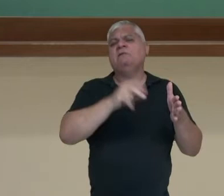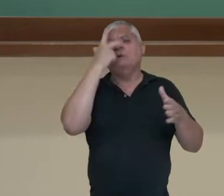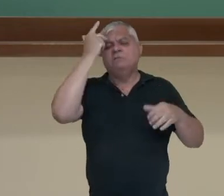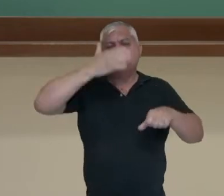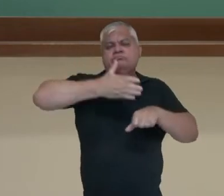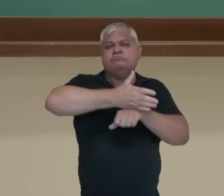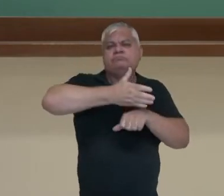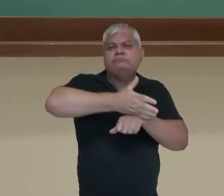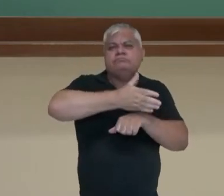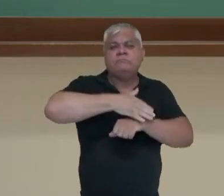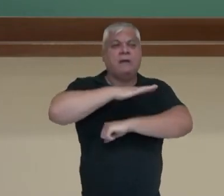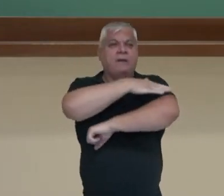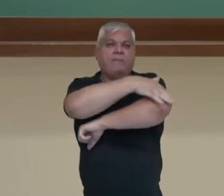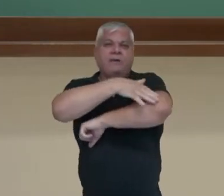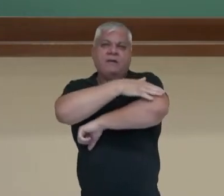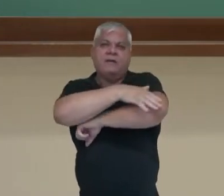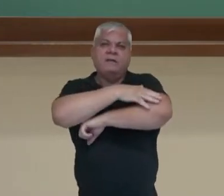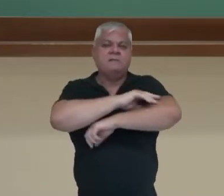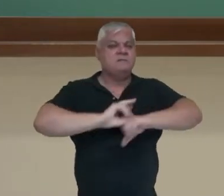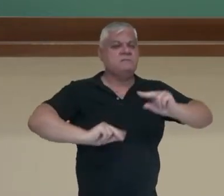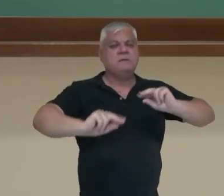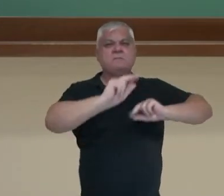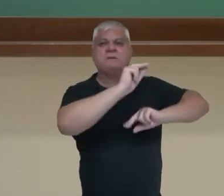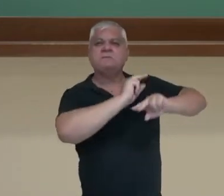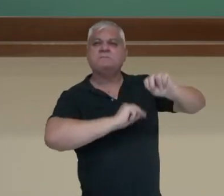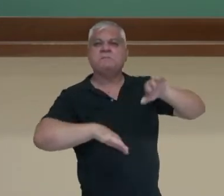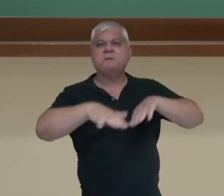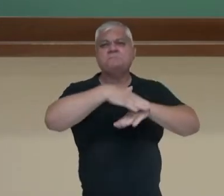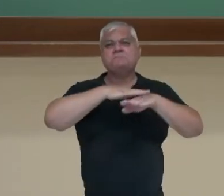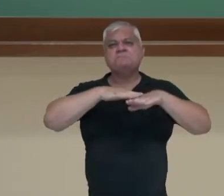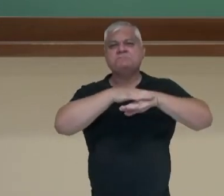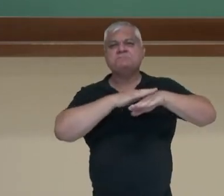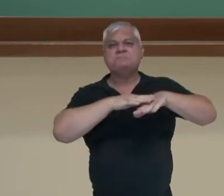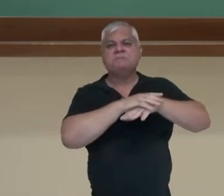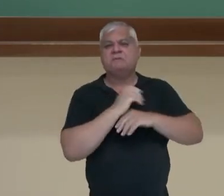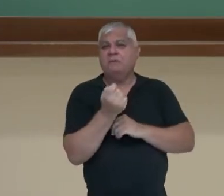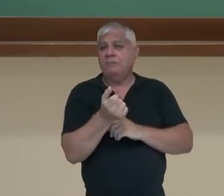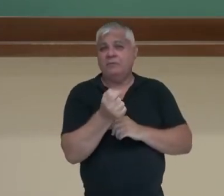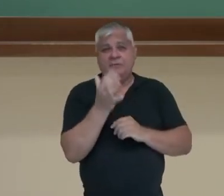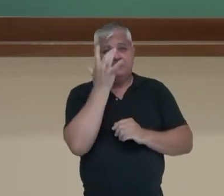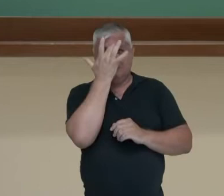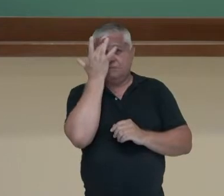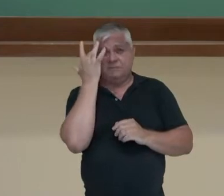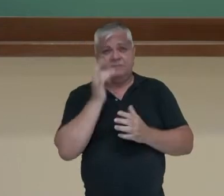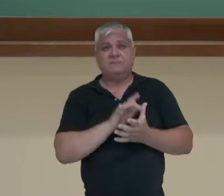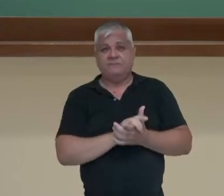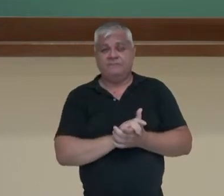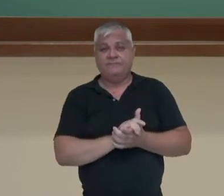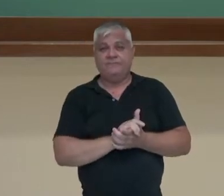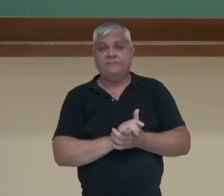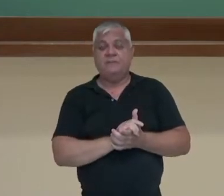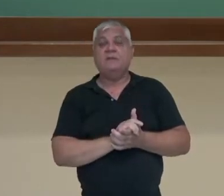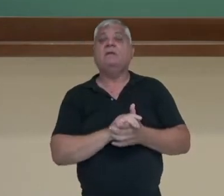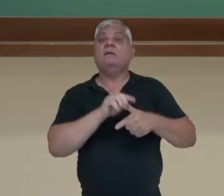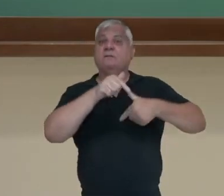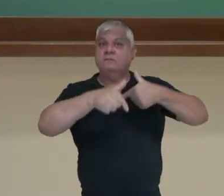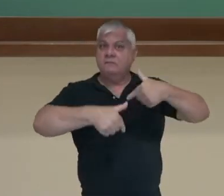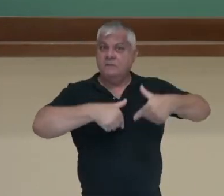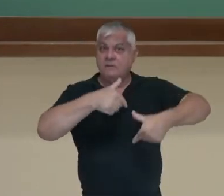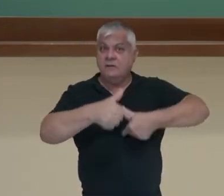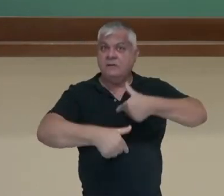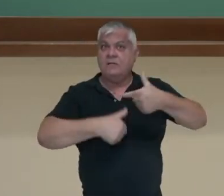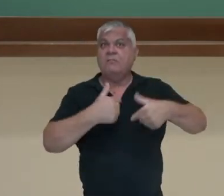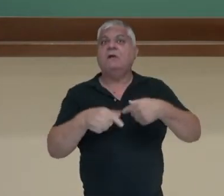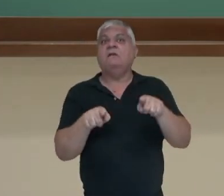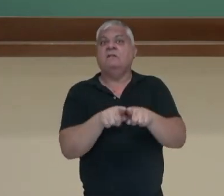na praça e resolver tudo, discutir, era mínima, né? Até porque também o trabalho não